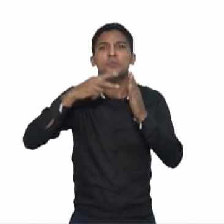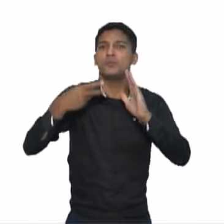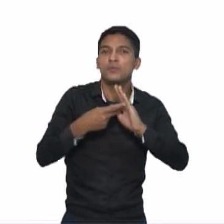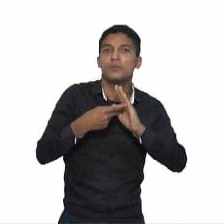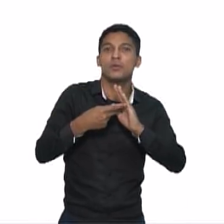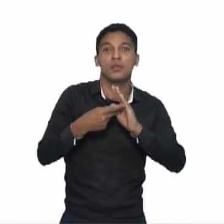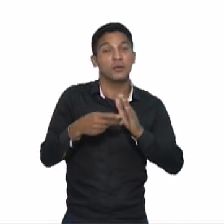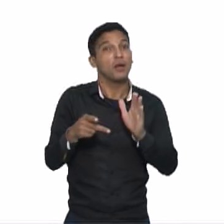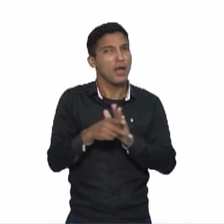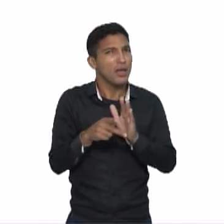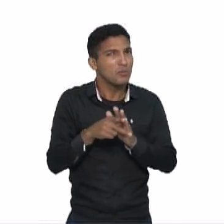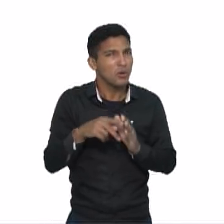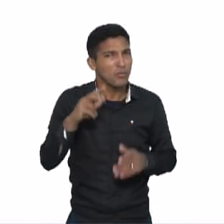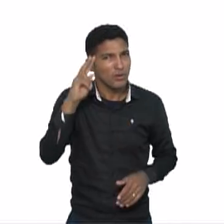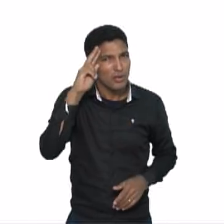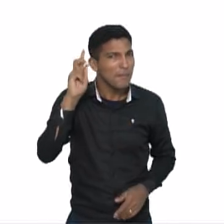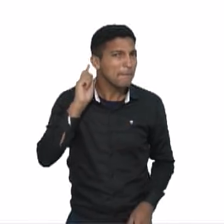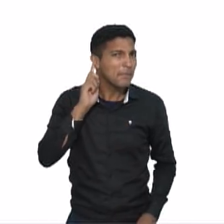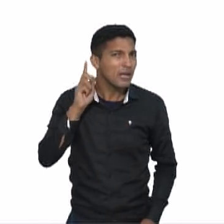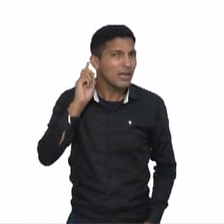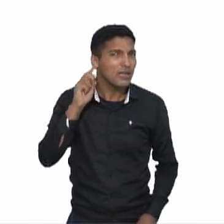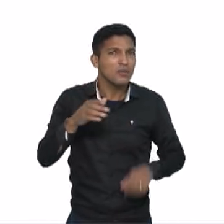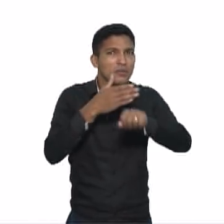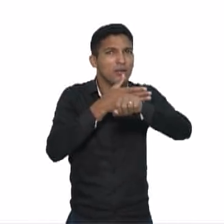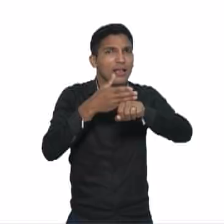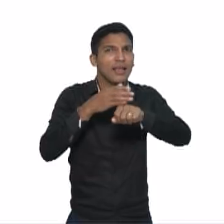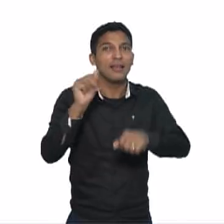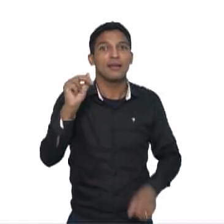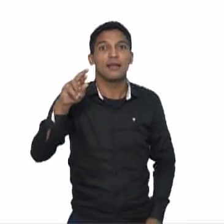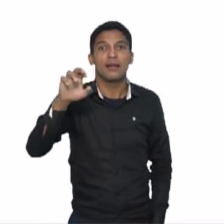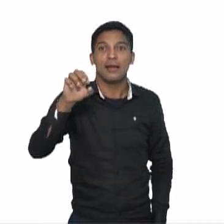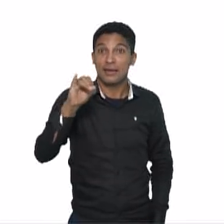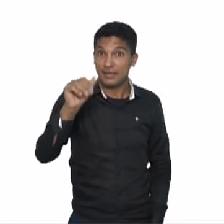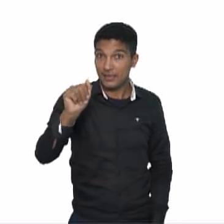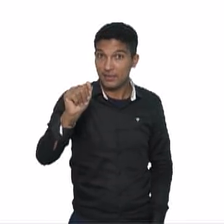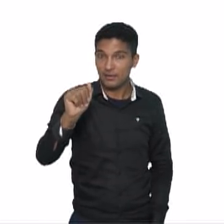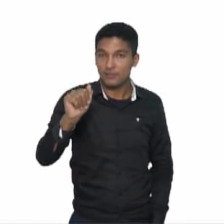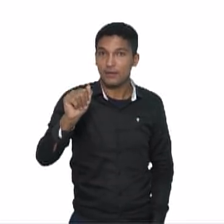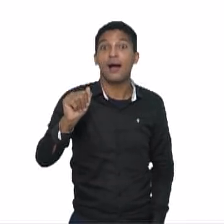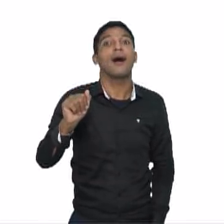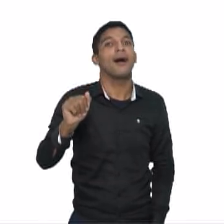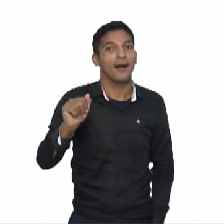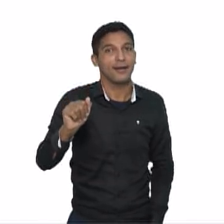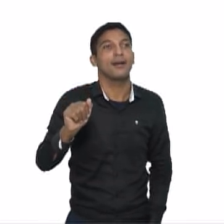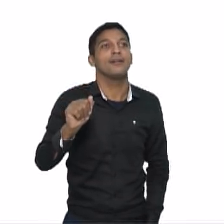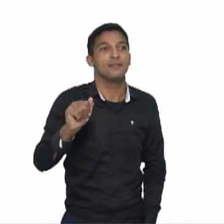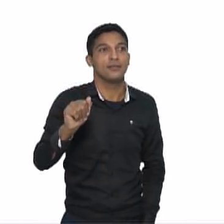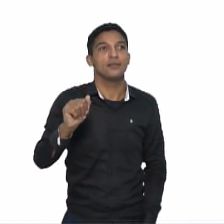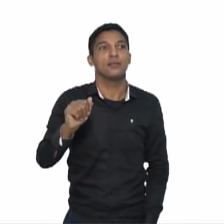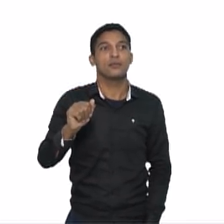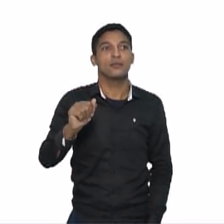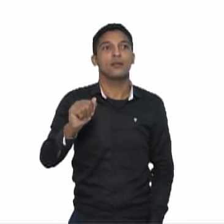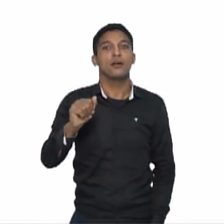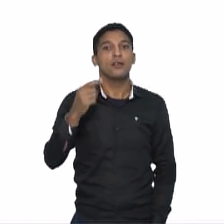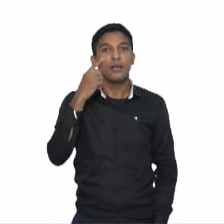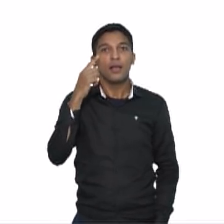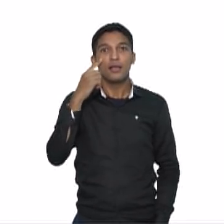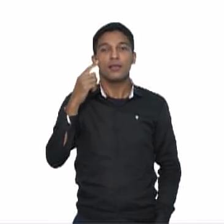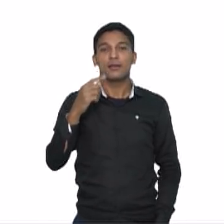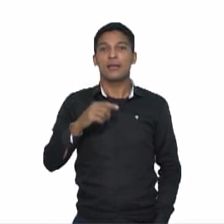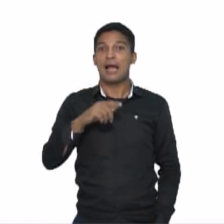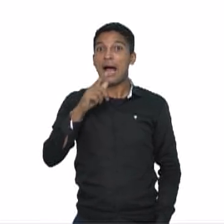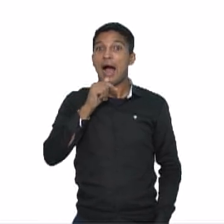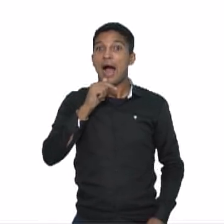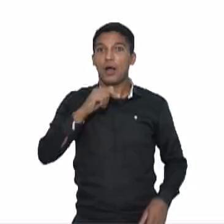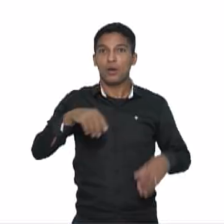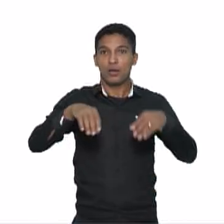apresenta maior quantidade, granulosidade de areia, sendo permeável à água, ou